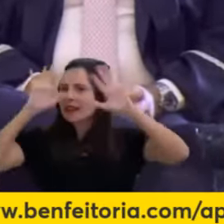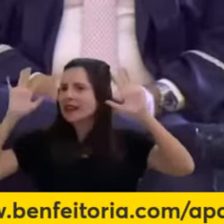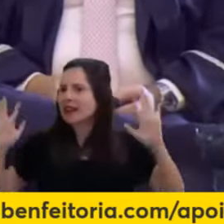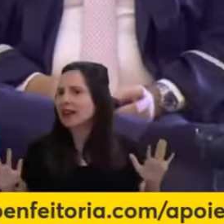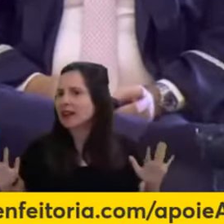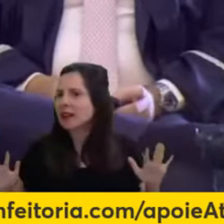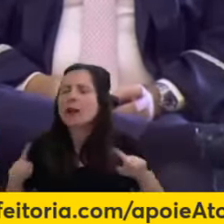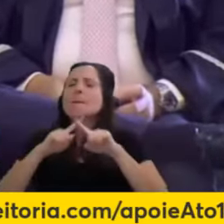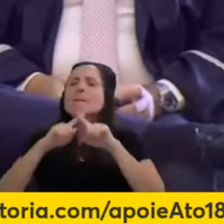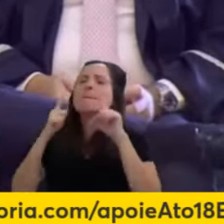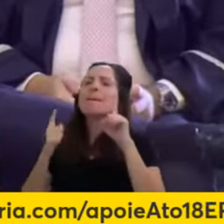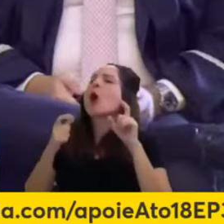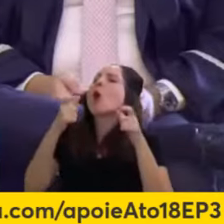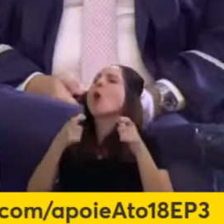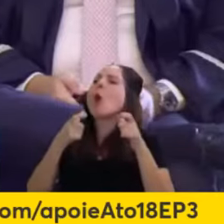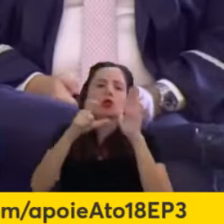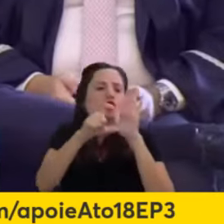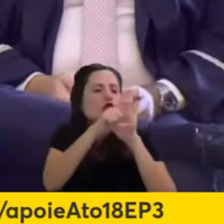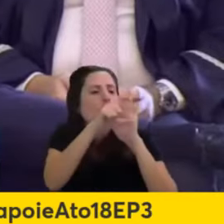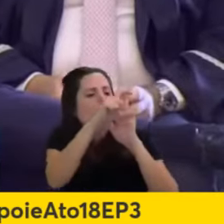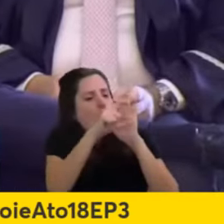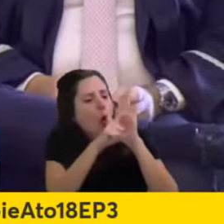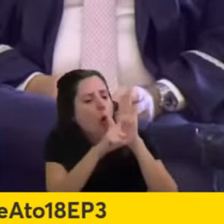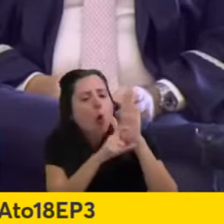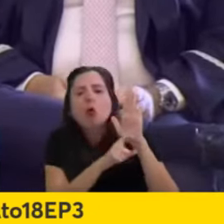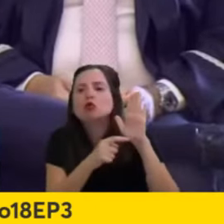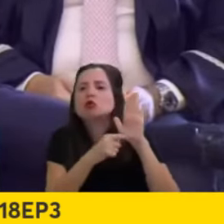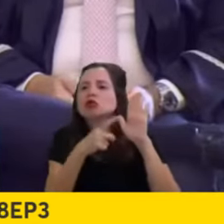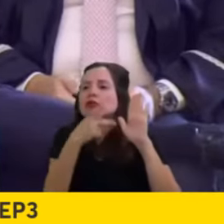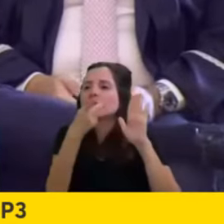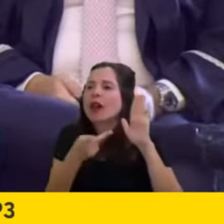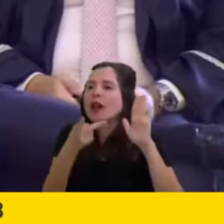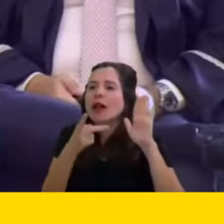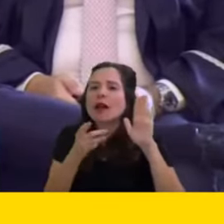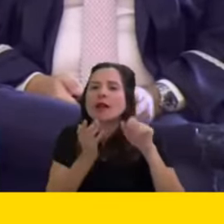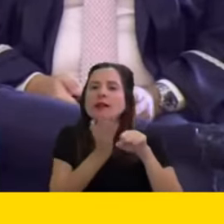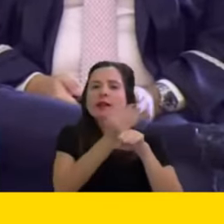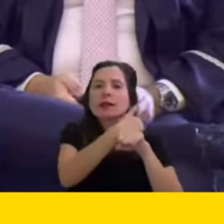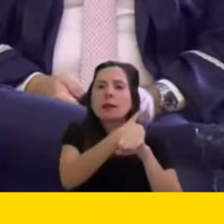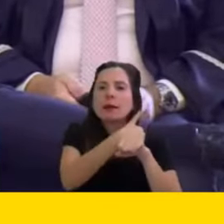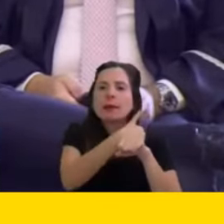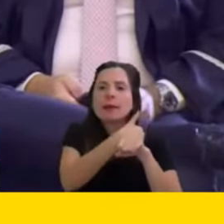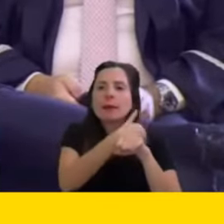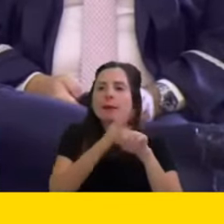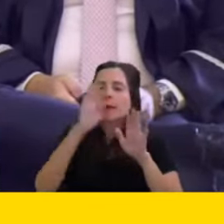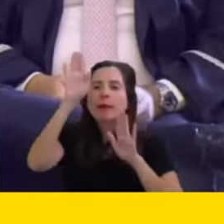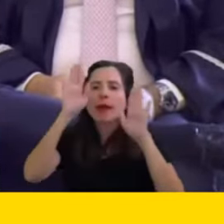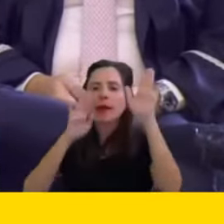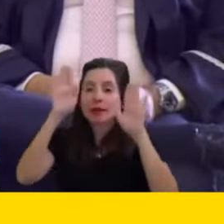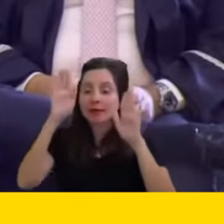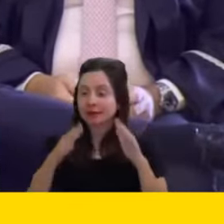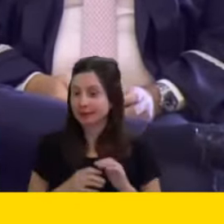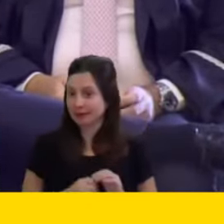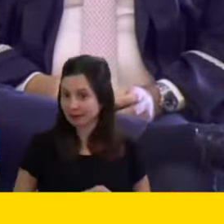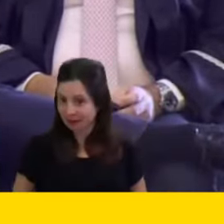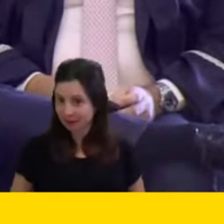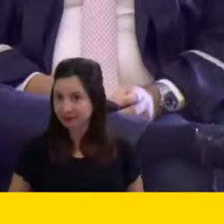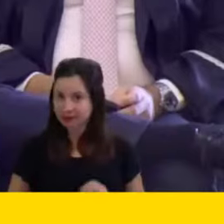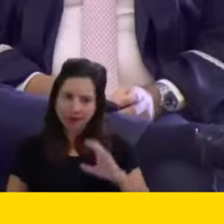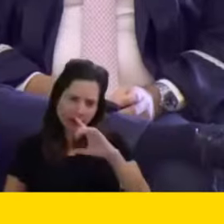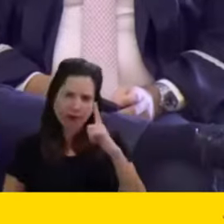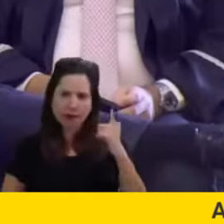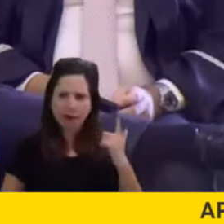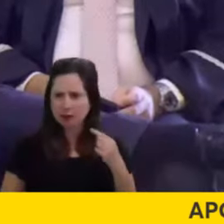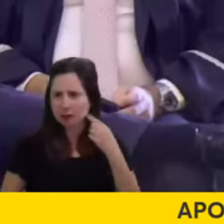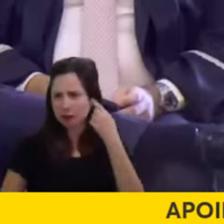respeito da legalidade de IMP posicionamento de conteúdo na pré-campanha e onde está na legislação esse essa baliza pela Ótica do doutor eh que me antecedeu então